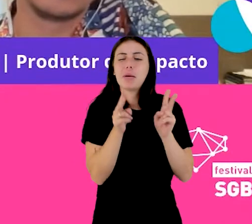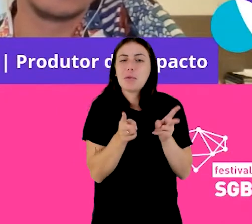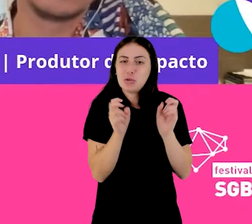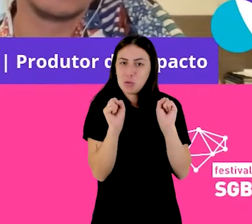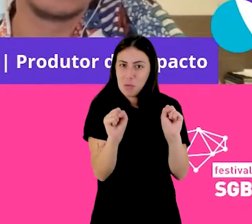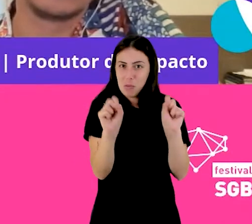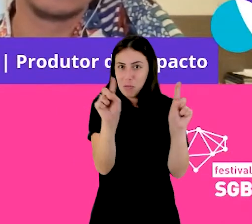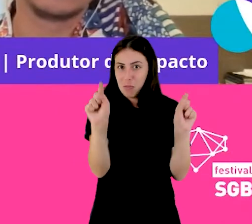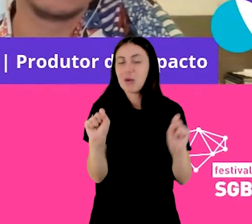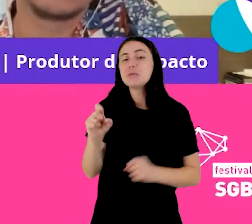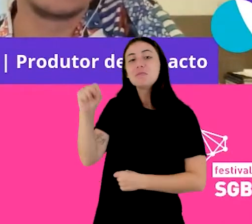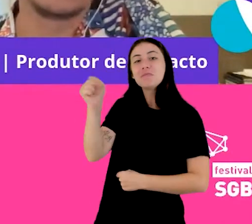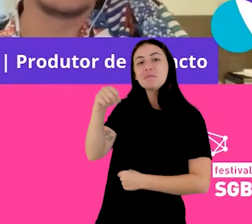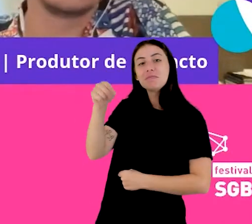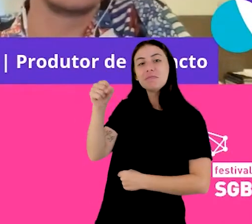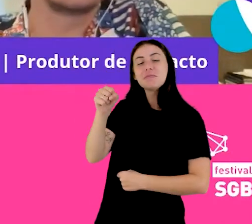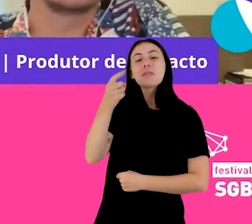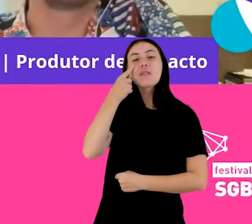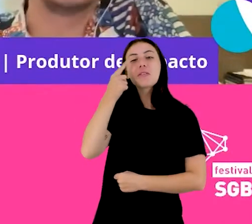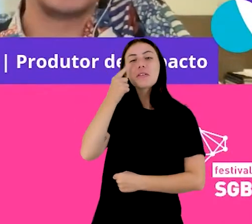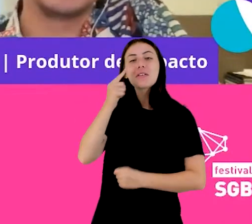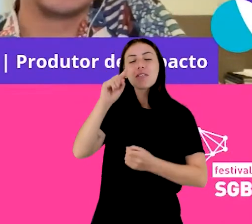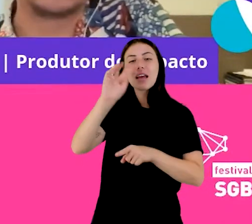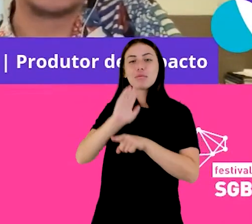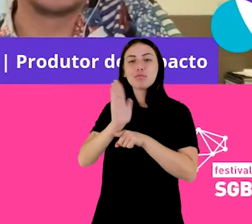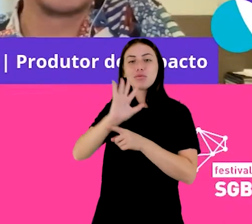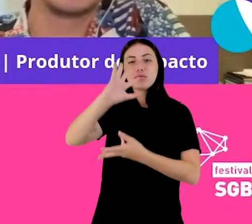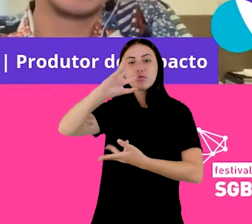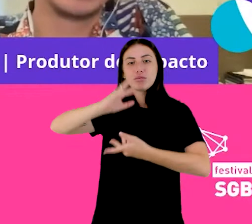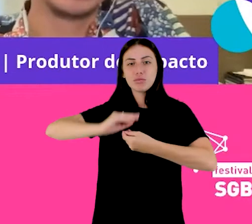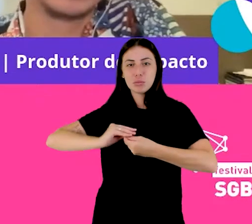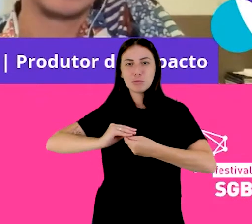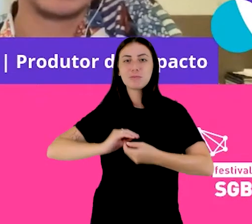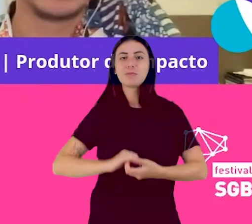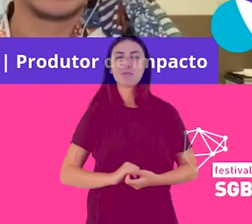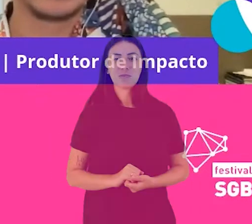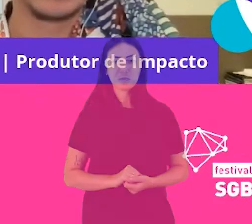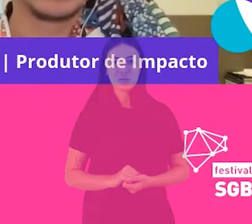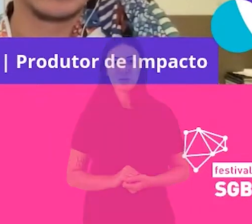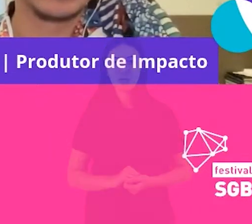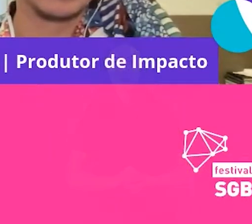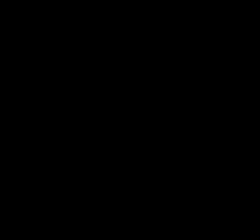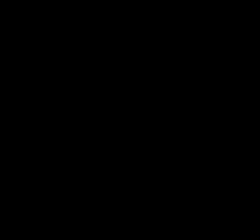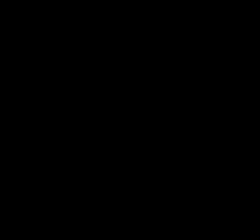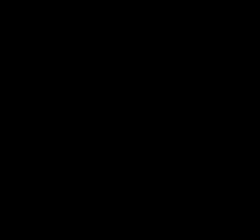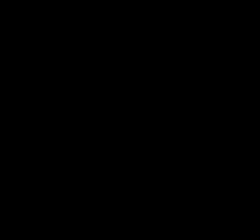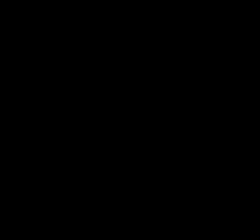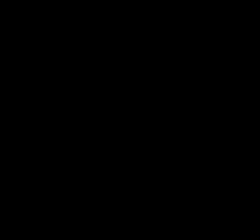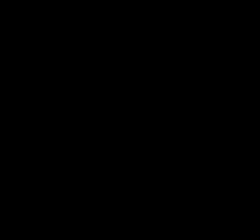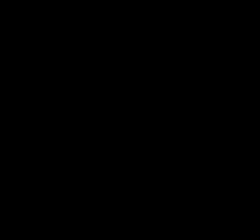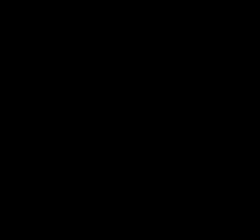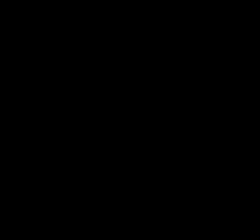perguntas sobre o limiar desse documentário. Pode ser? Pode ser, acho ótimo. Vamos pedir o pessoal passar